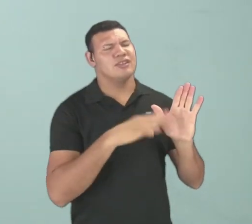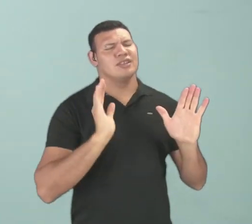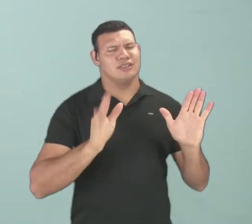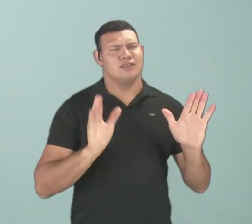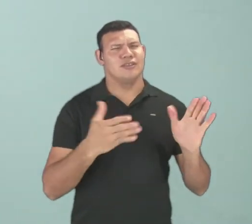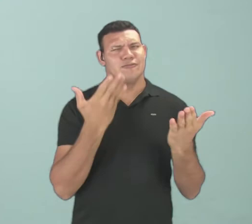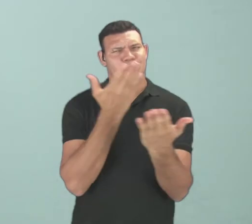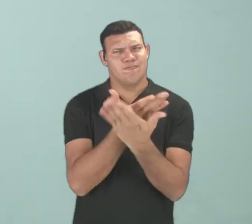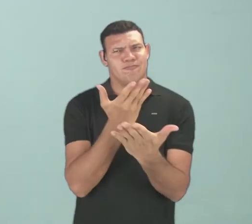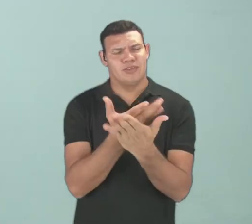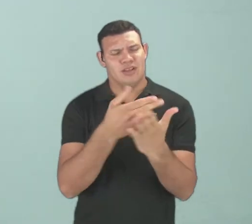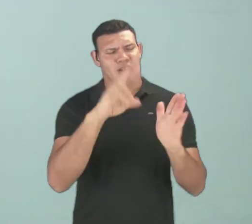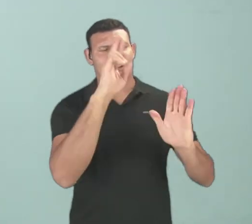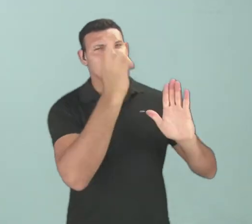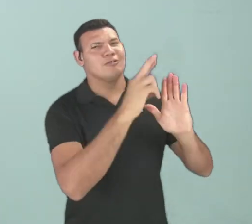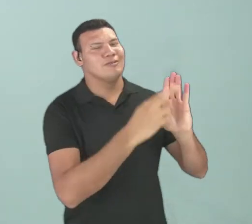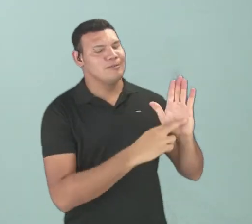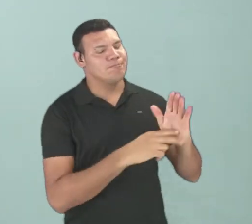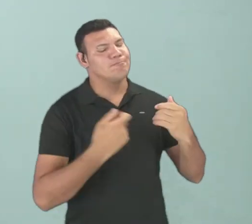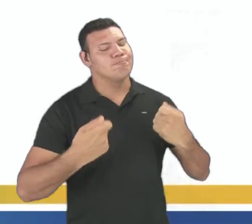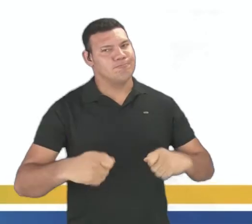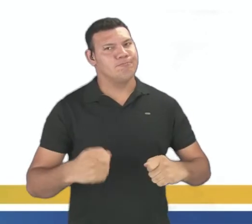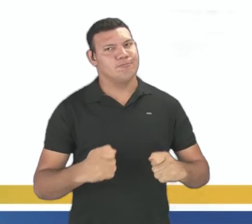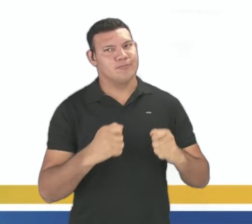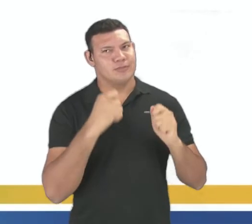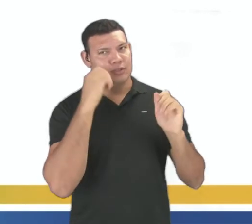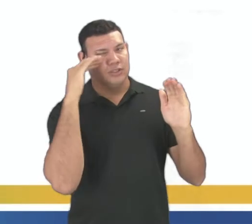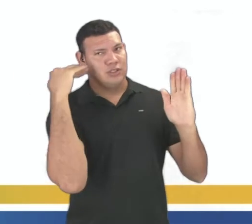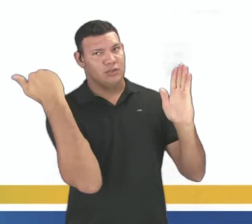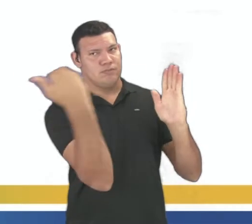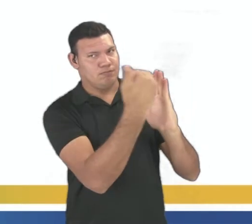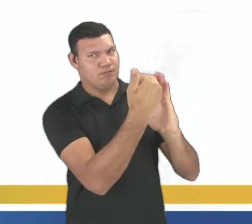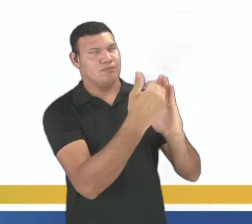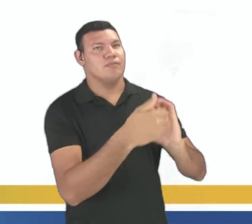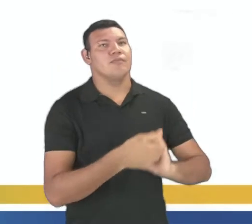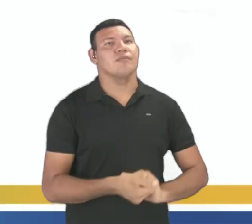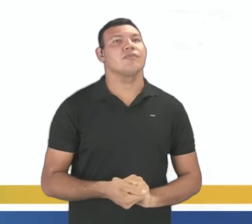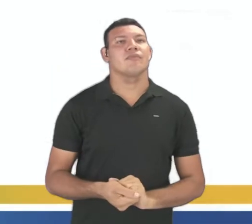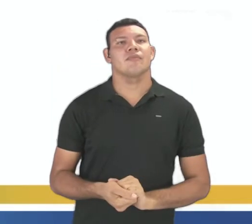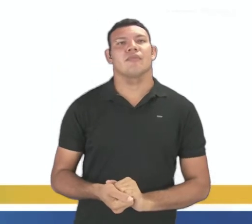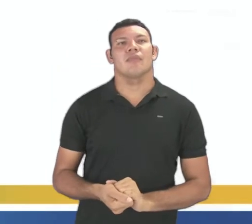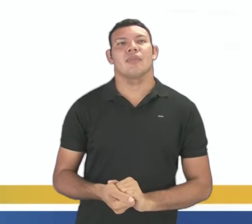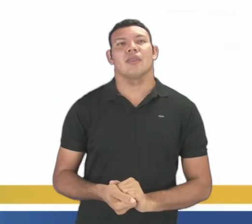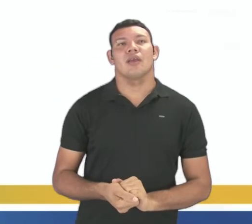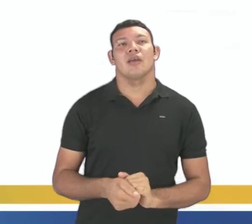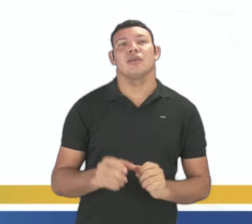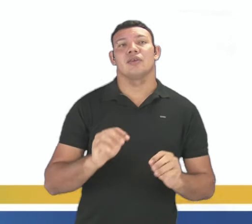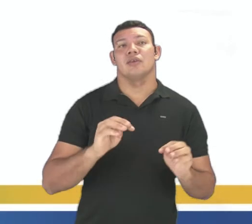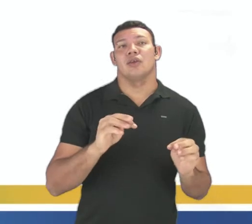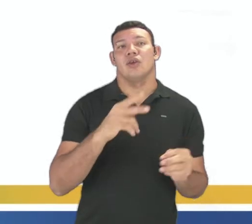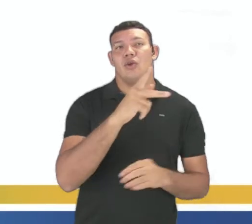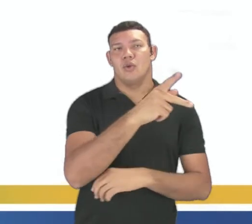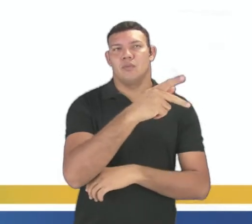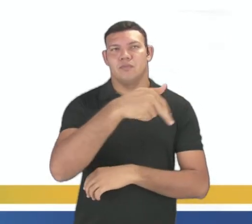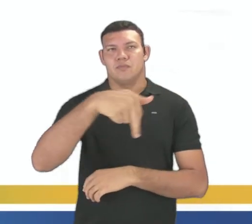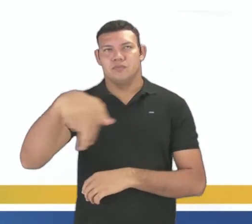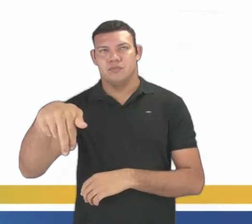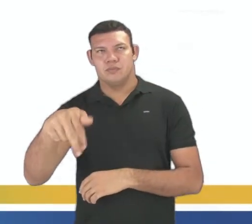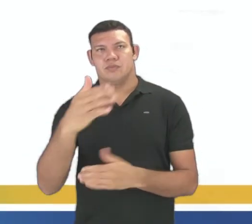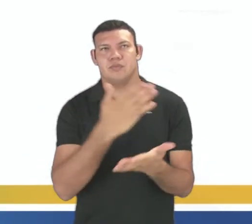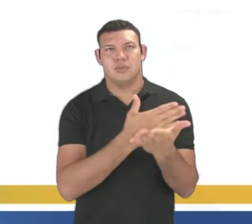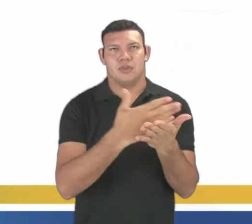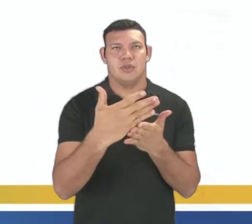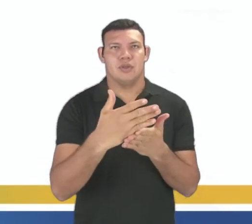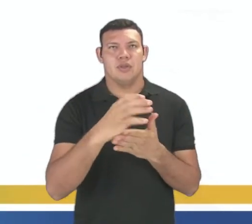de regrinhas, mas tem que lembrar essa parte aqui. Todos os indefinite pronouns que se iniciam com some, eles devem ser utilizados em